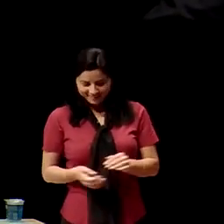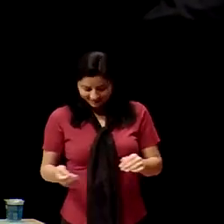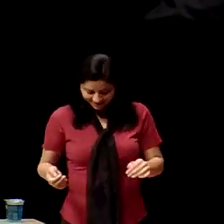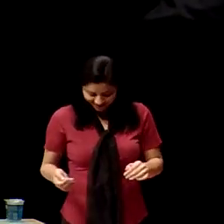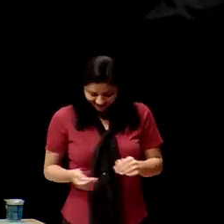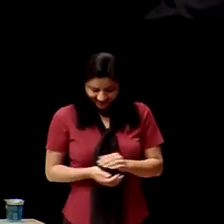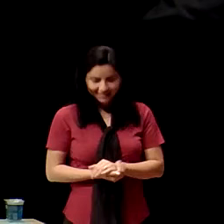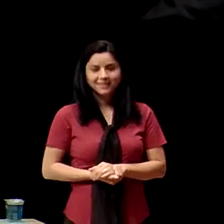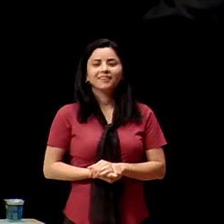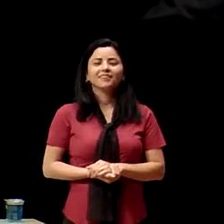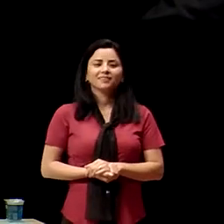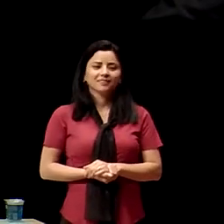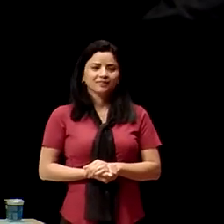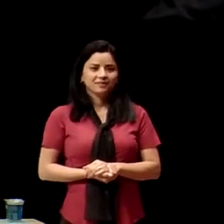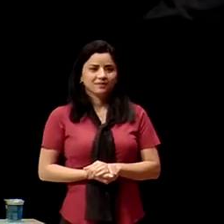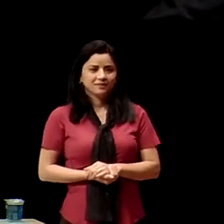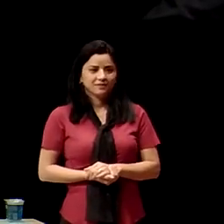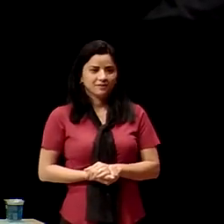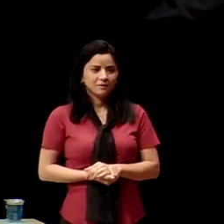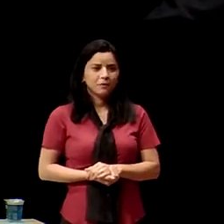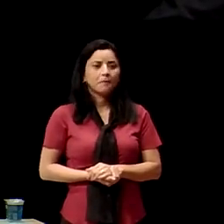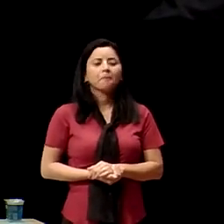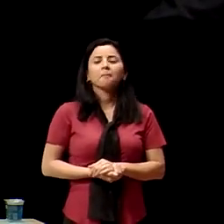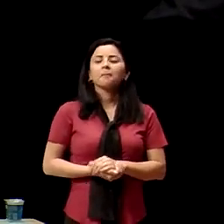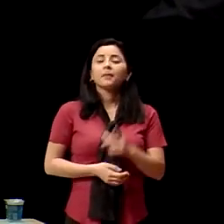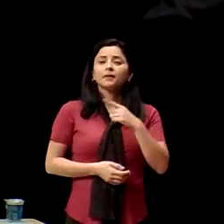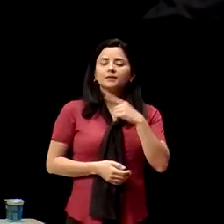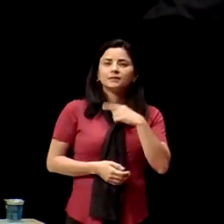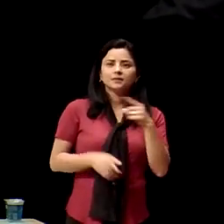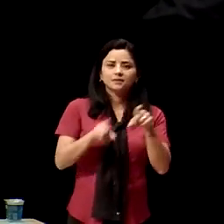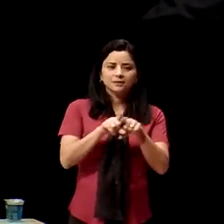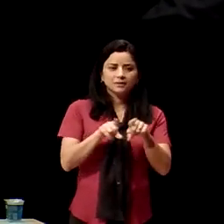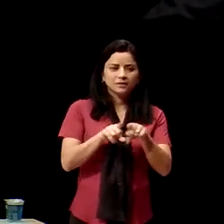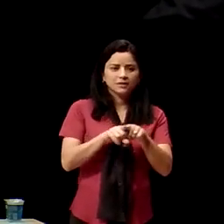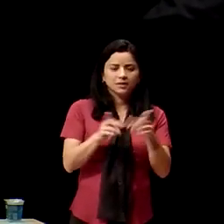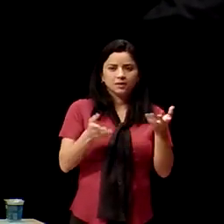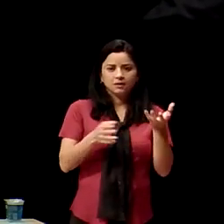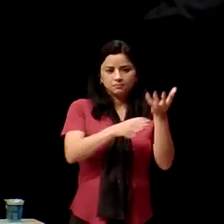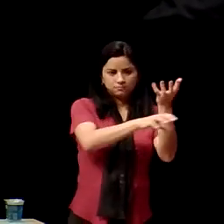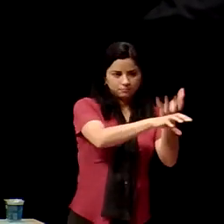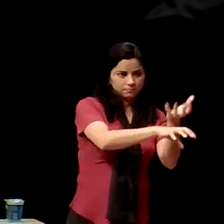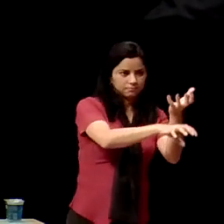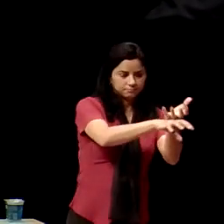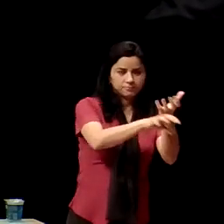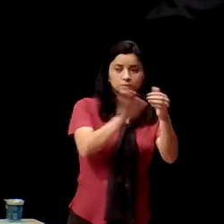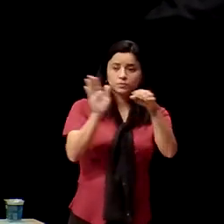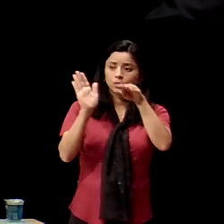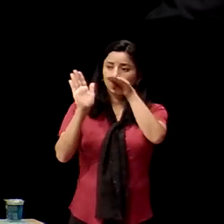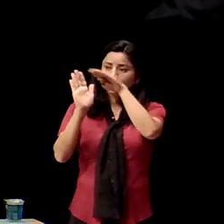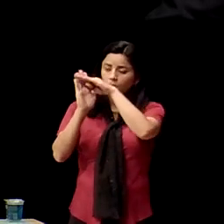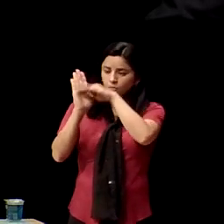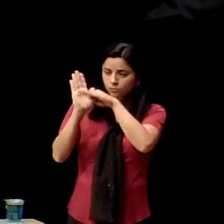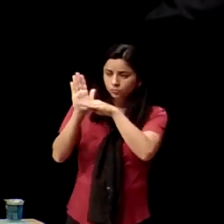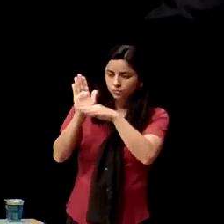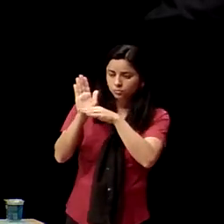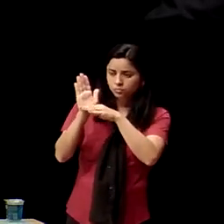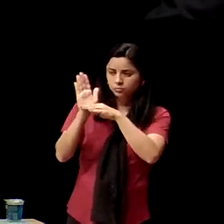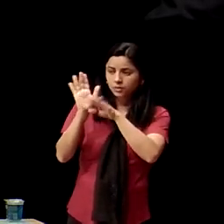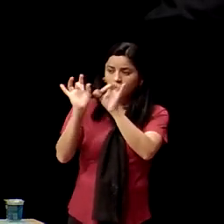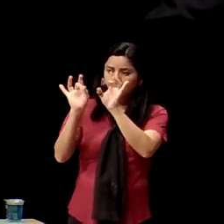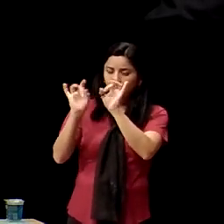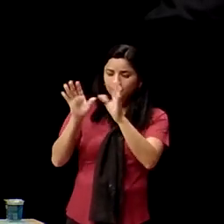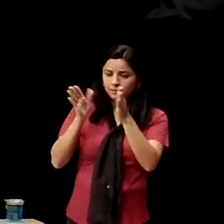and professional intentions. Tem também disciplinas e programas específicas na